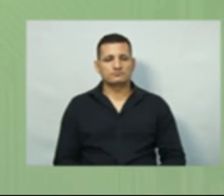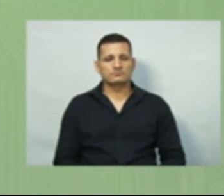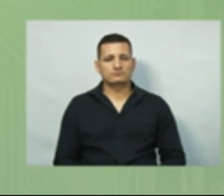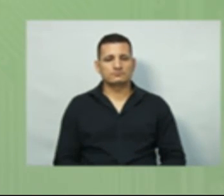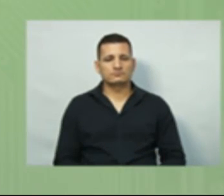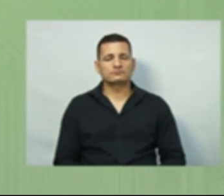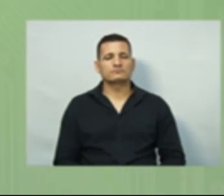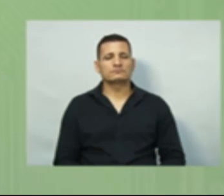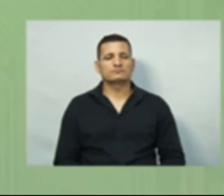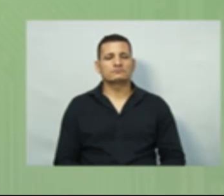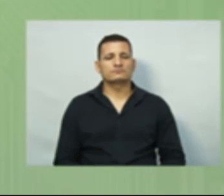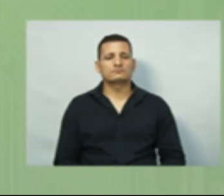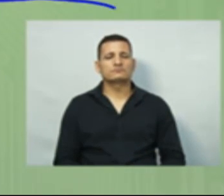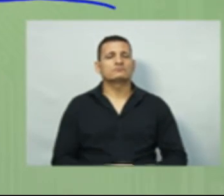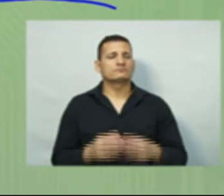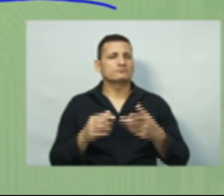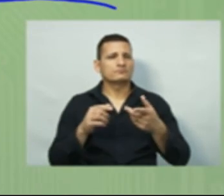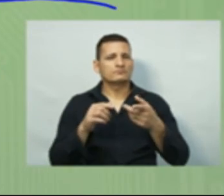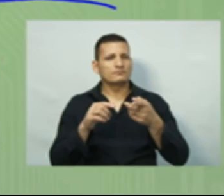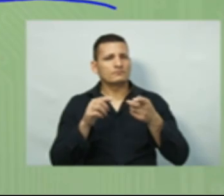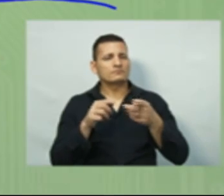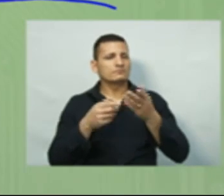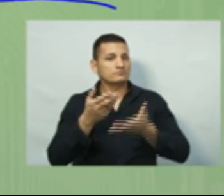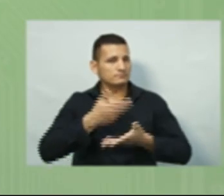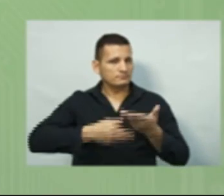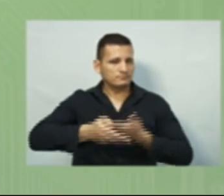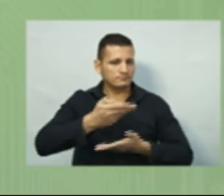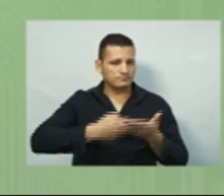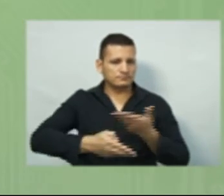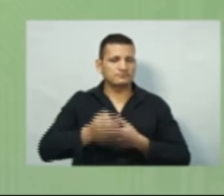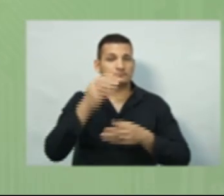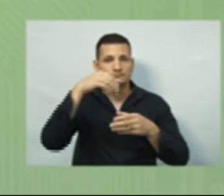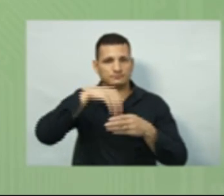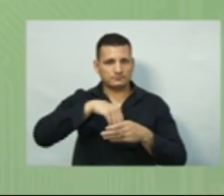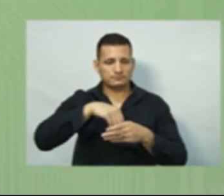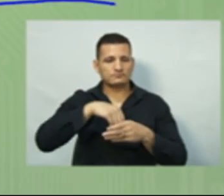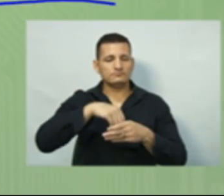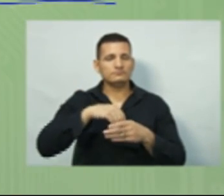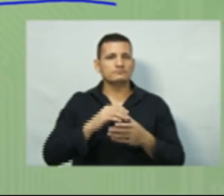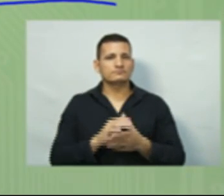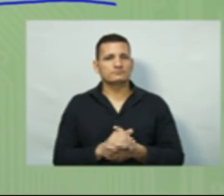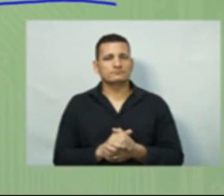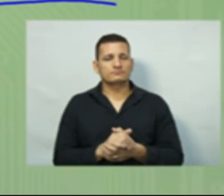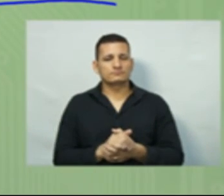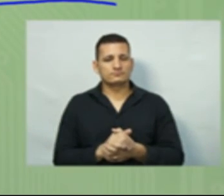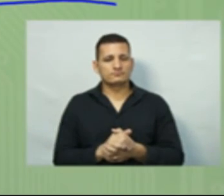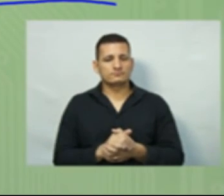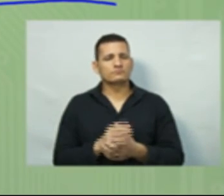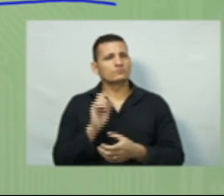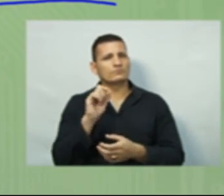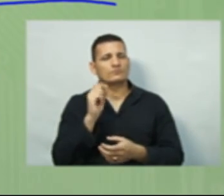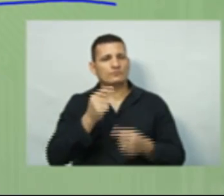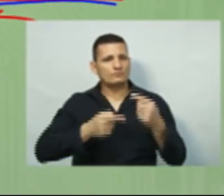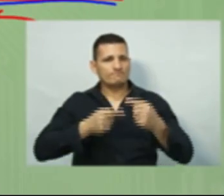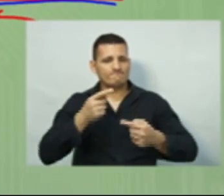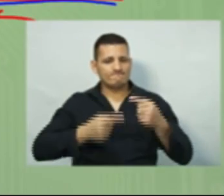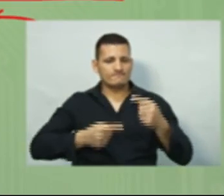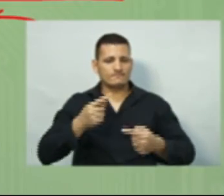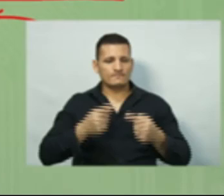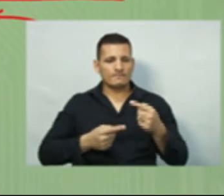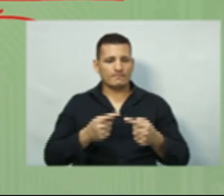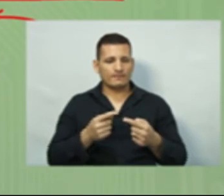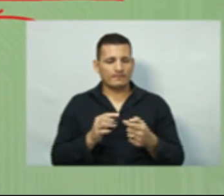últimos slides, a gente fala aqui da questão da solidariedade interna, quando a gente está discutindo a